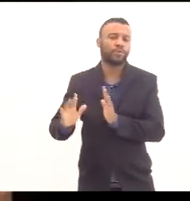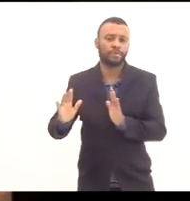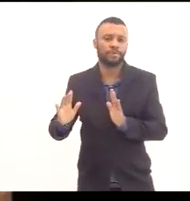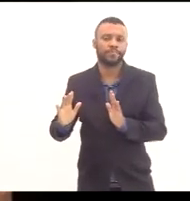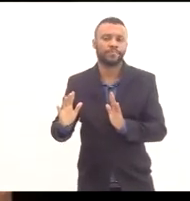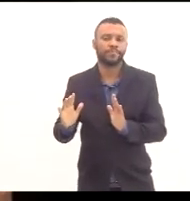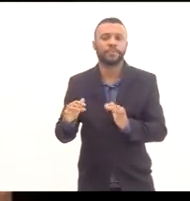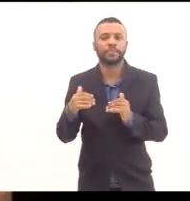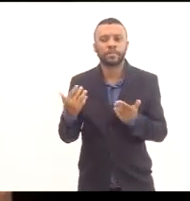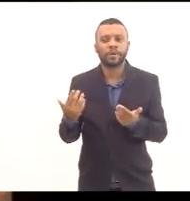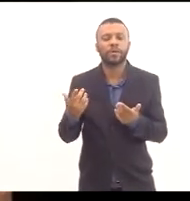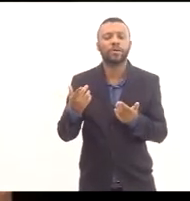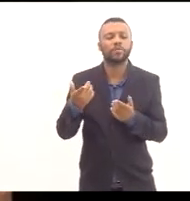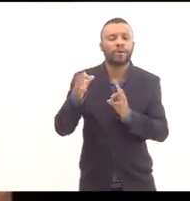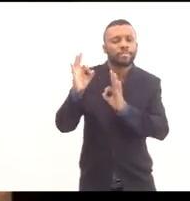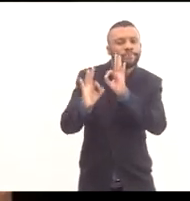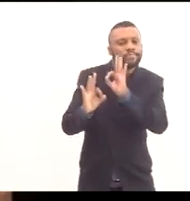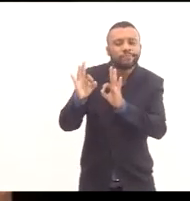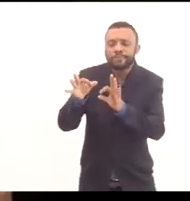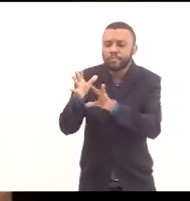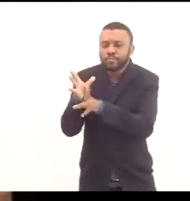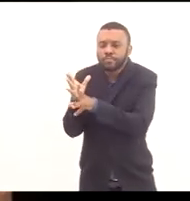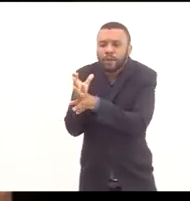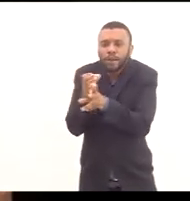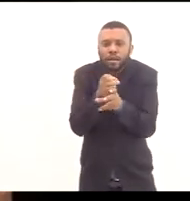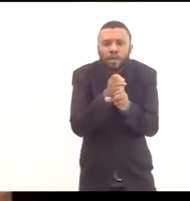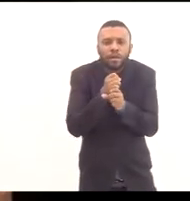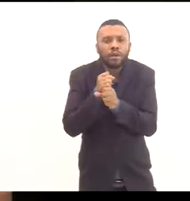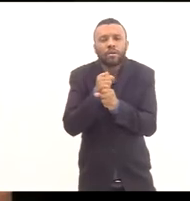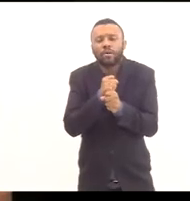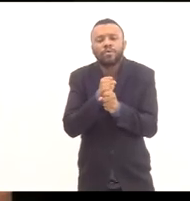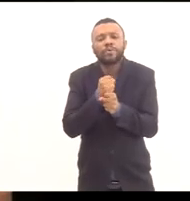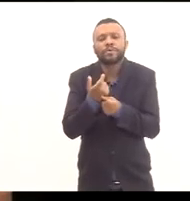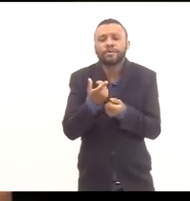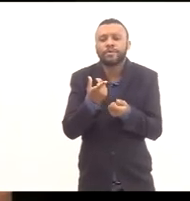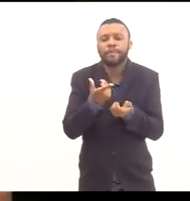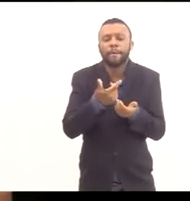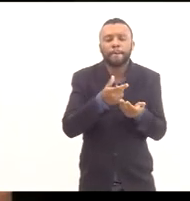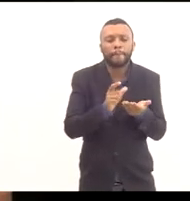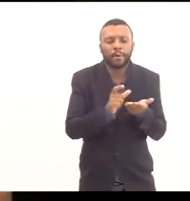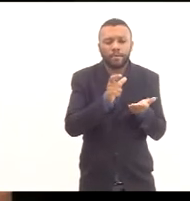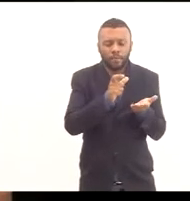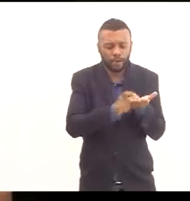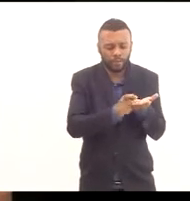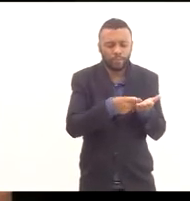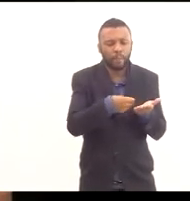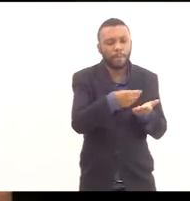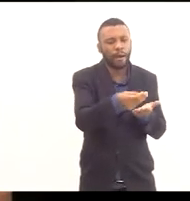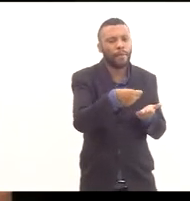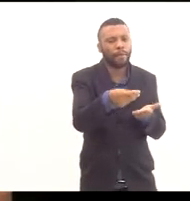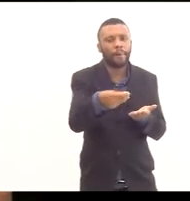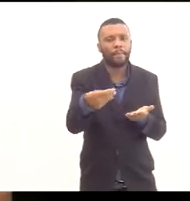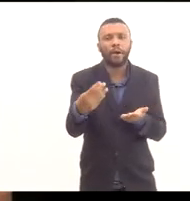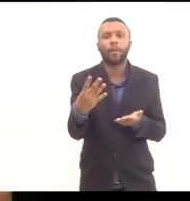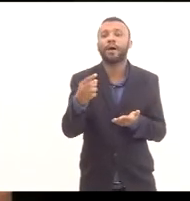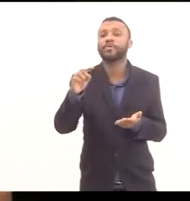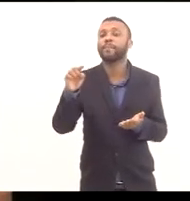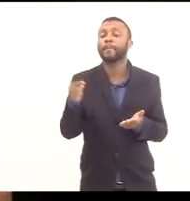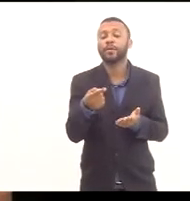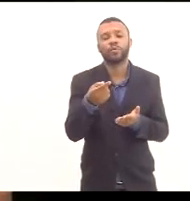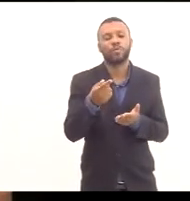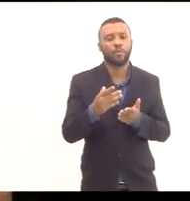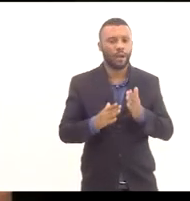uma número Deputado de destruir até 4 mil cartões da cidade de